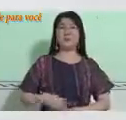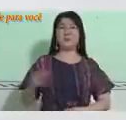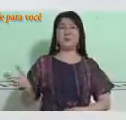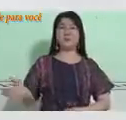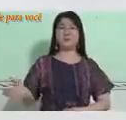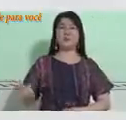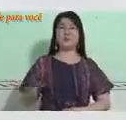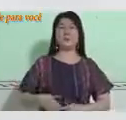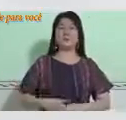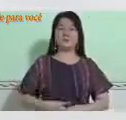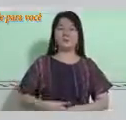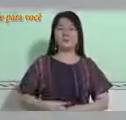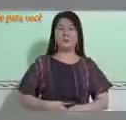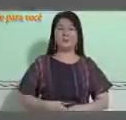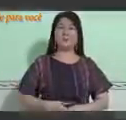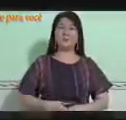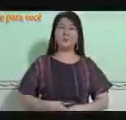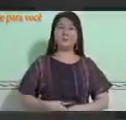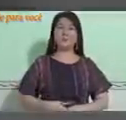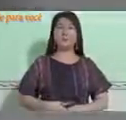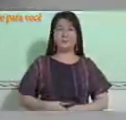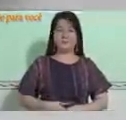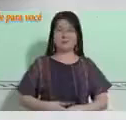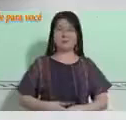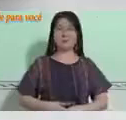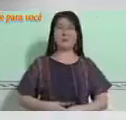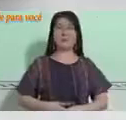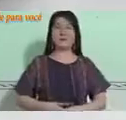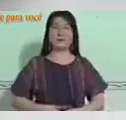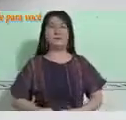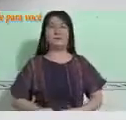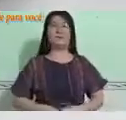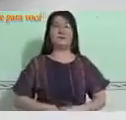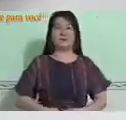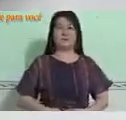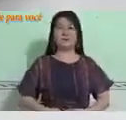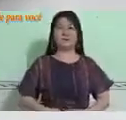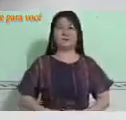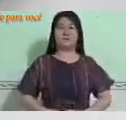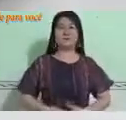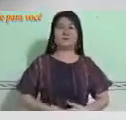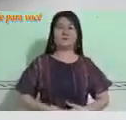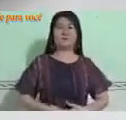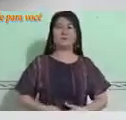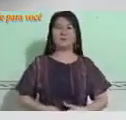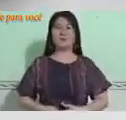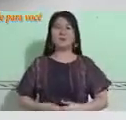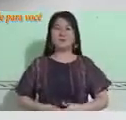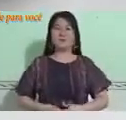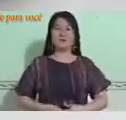intensos, vírgula, podem ser sinal de doença neurológica, vírgula, sendo importante uma consulta médica para correta